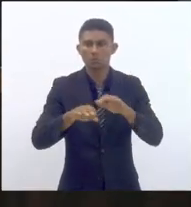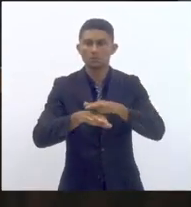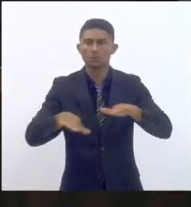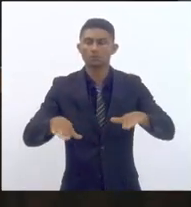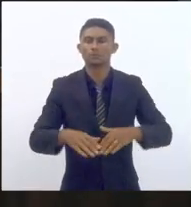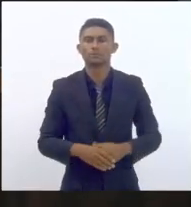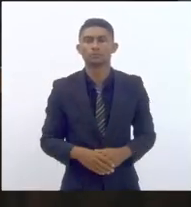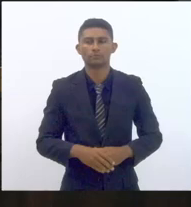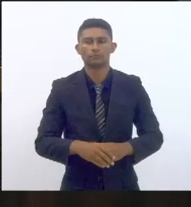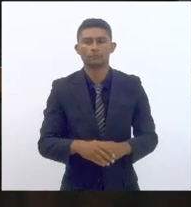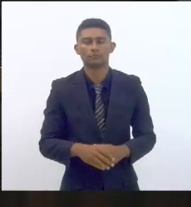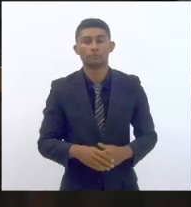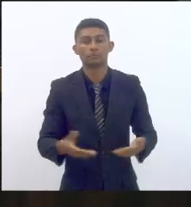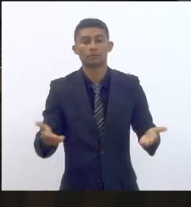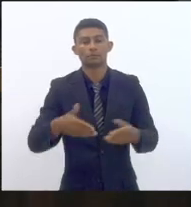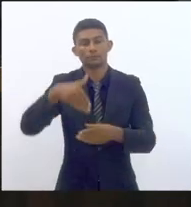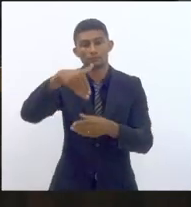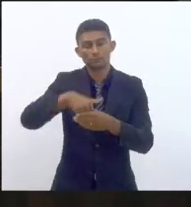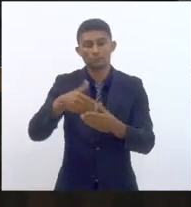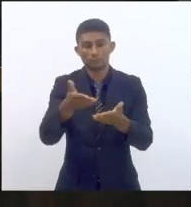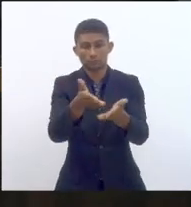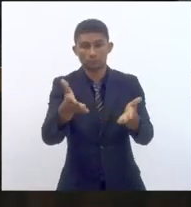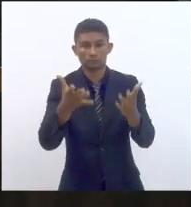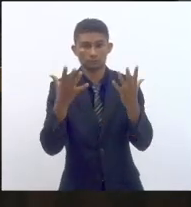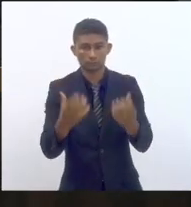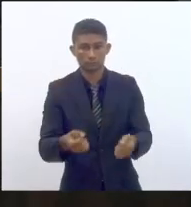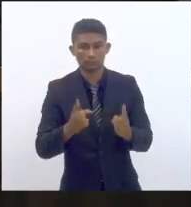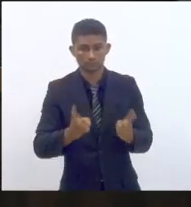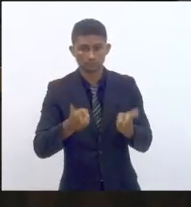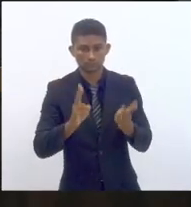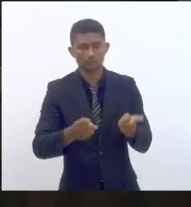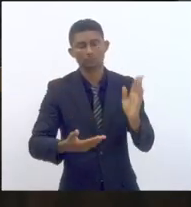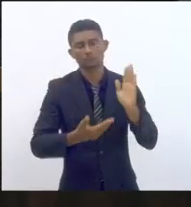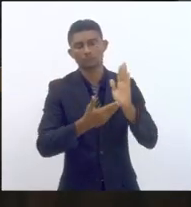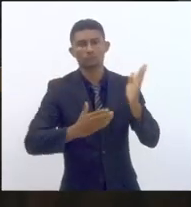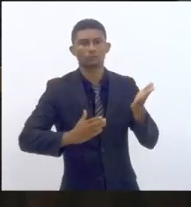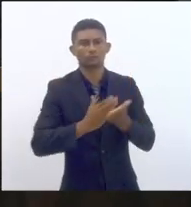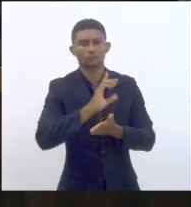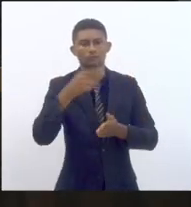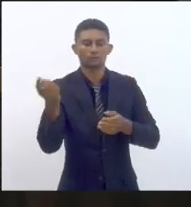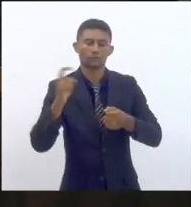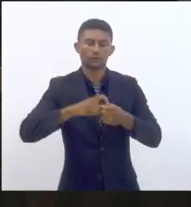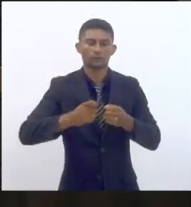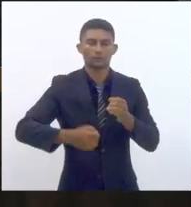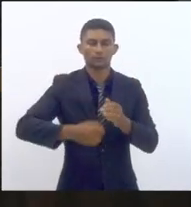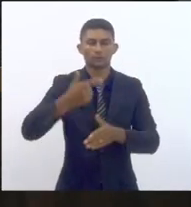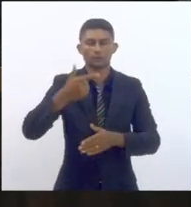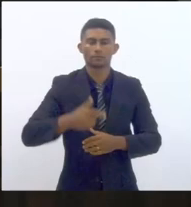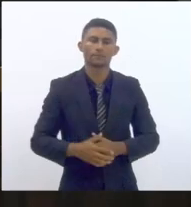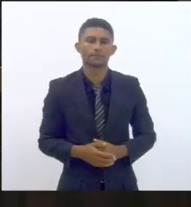discussão. Em votação, os senhores que aprovam permaneçam como estão aprovados em primeiro, retornam em segundo.